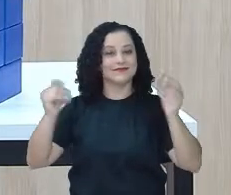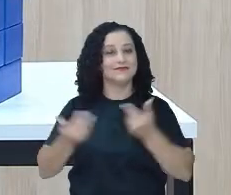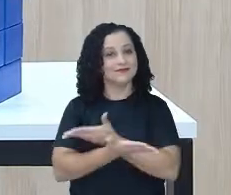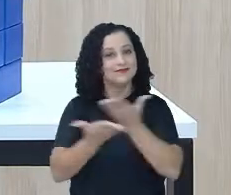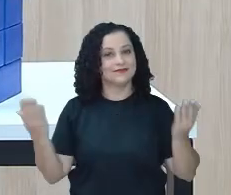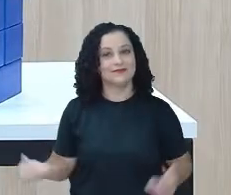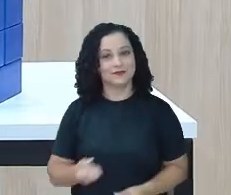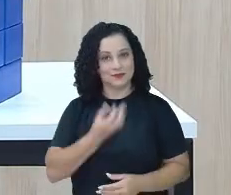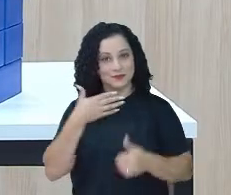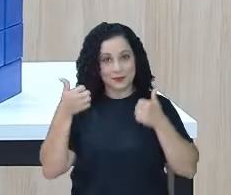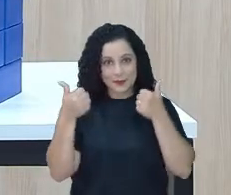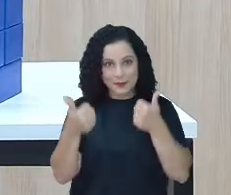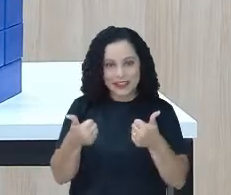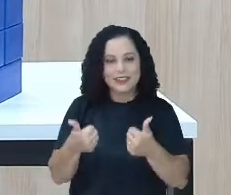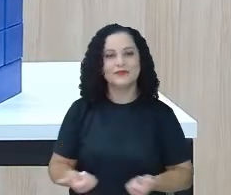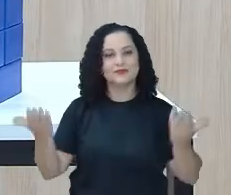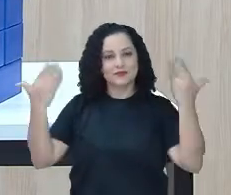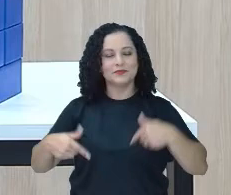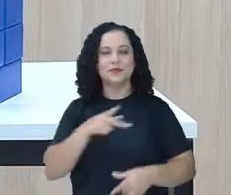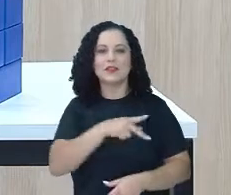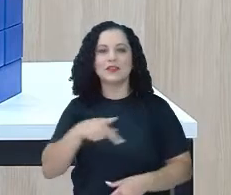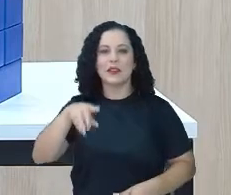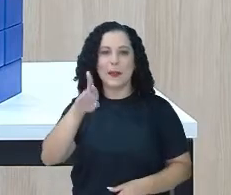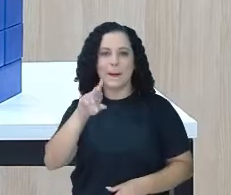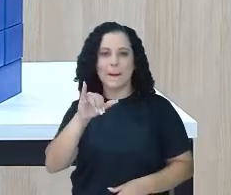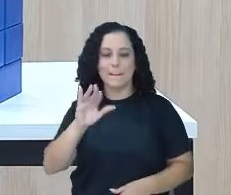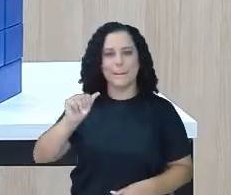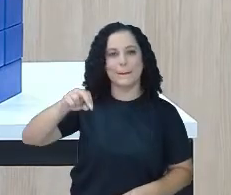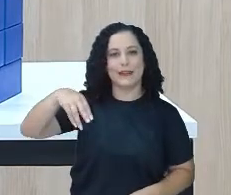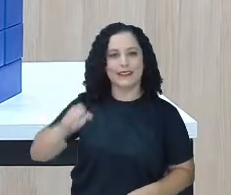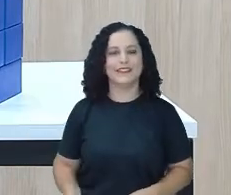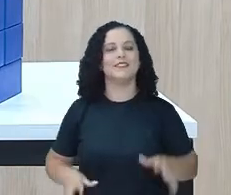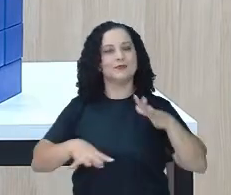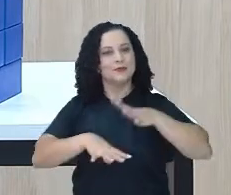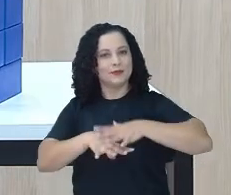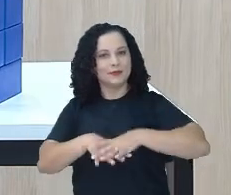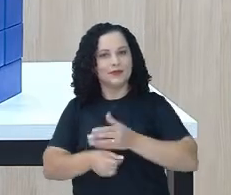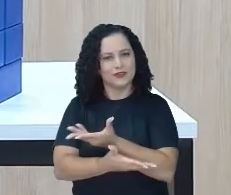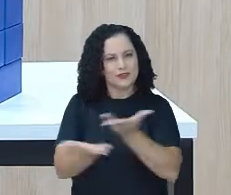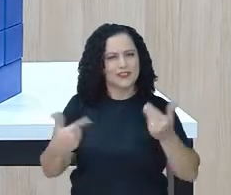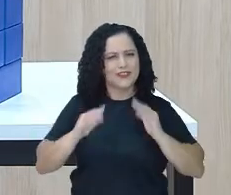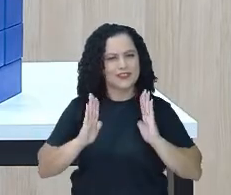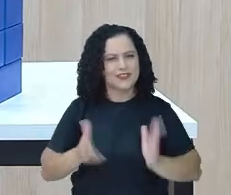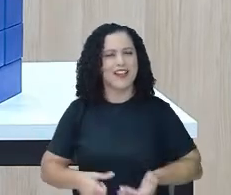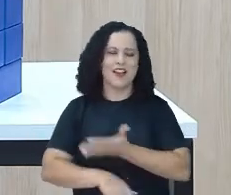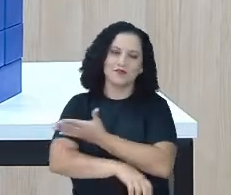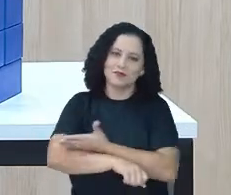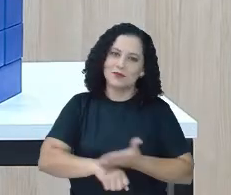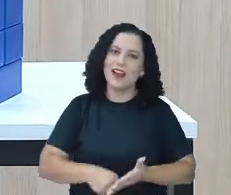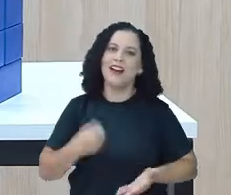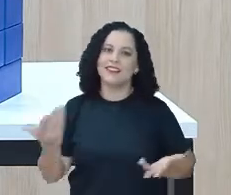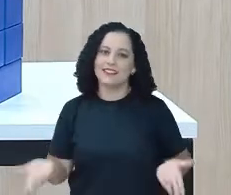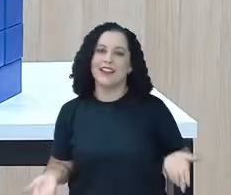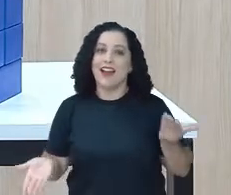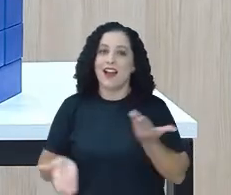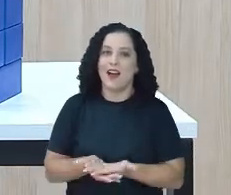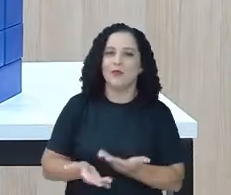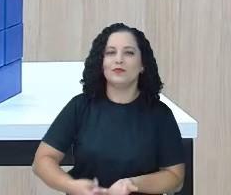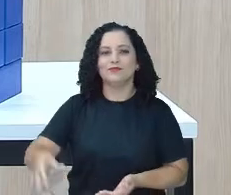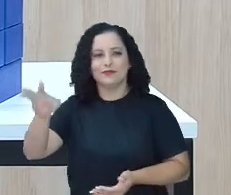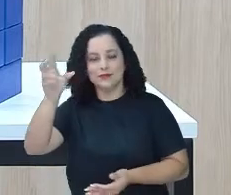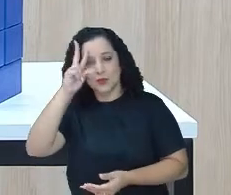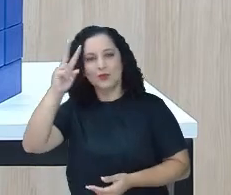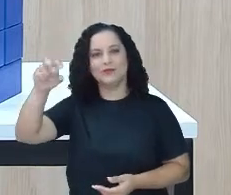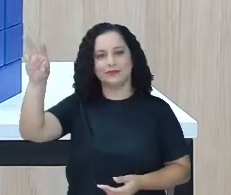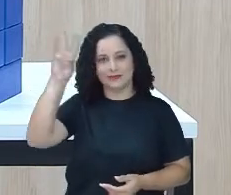pessoal, tudo bem? Professora Briane Mourão, de Matemática, já estão acostumados comigo aqui abrindo as aulas, tanto da segunda quanto da